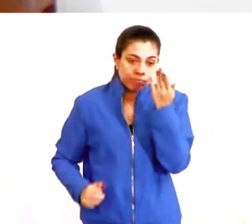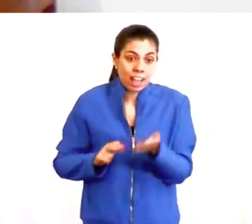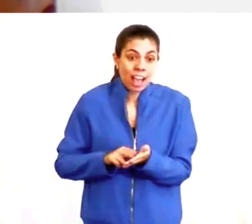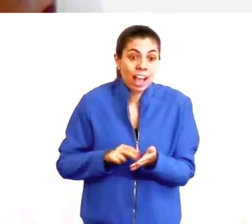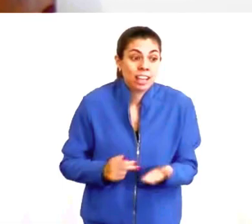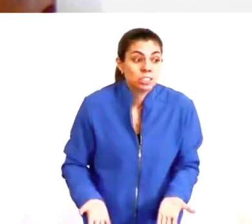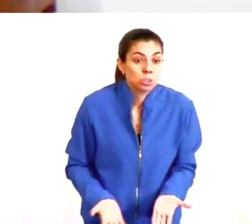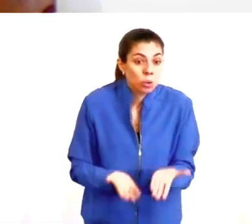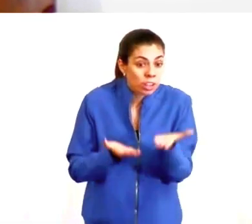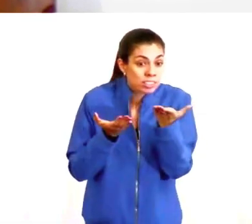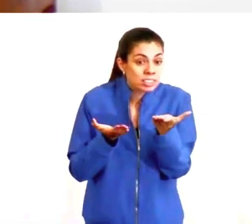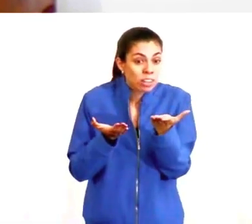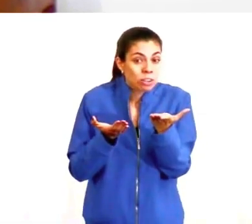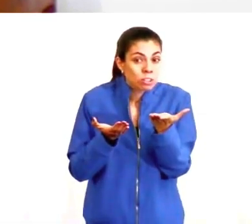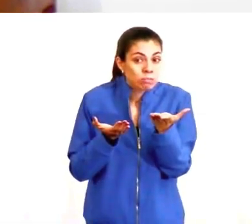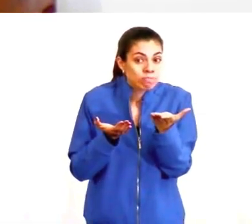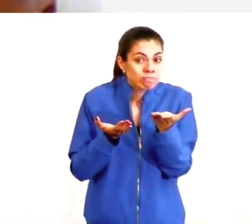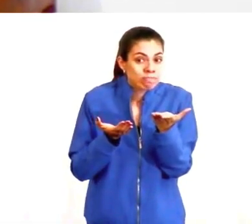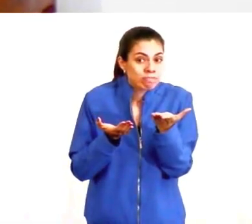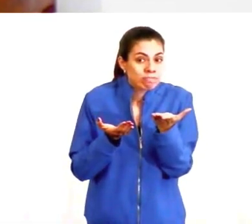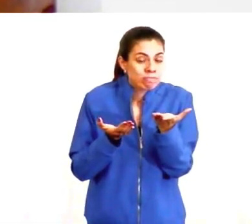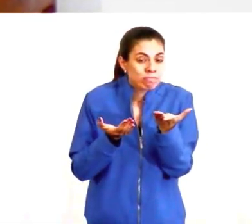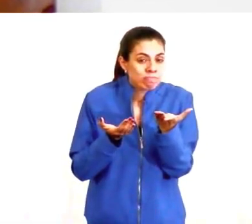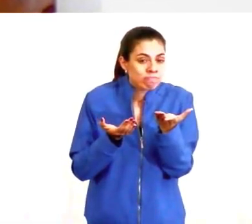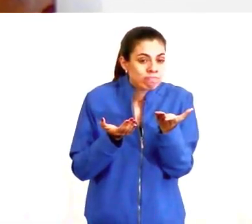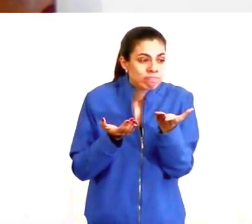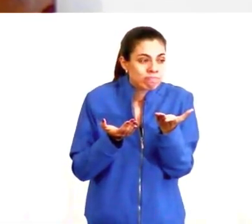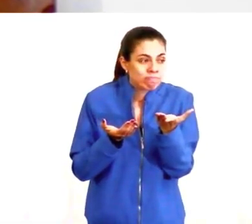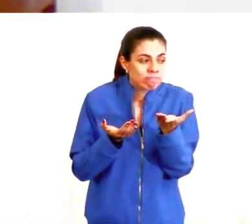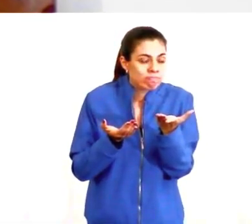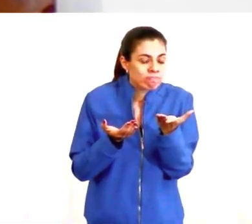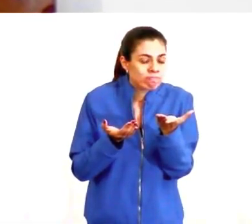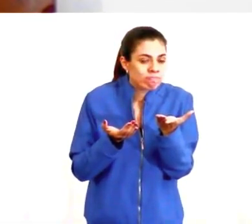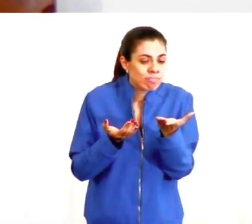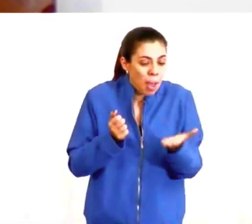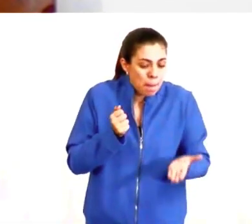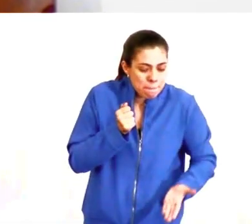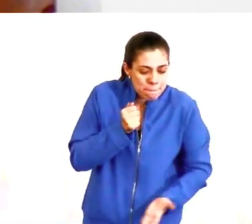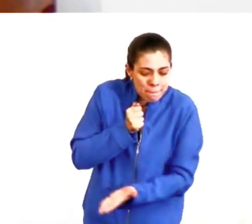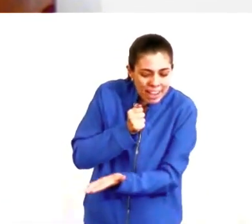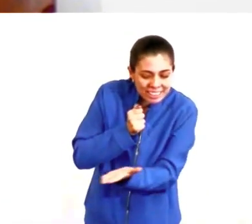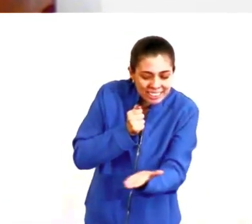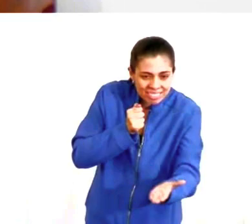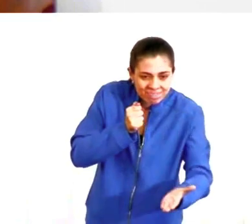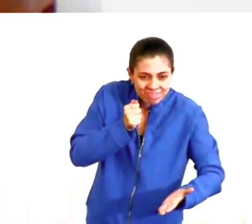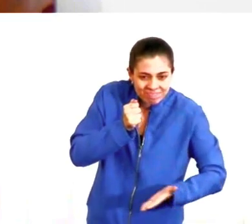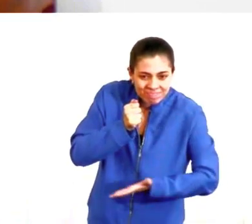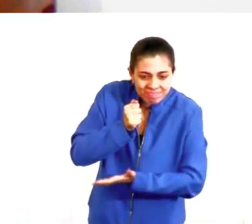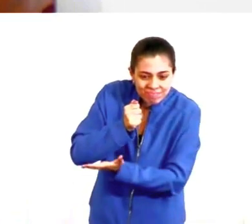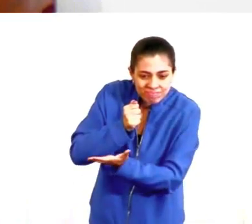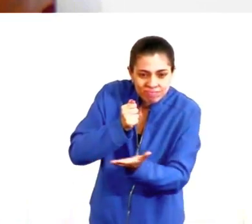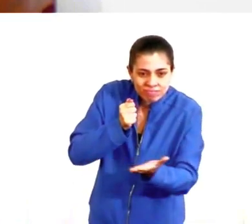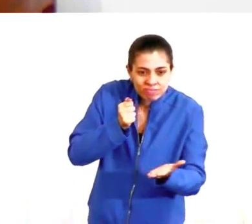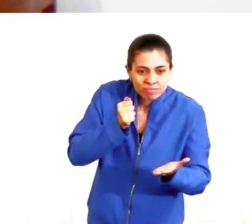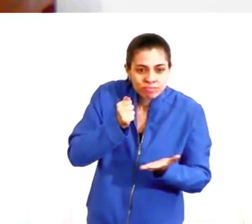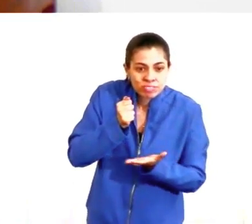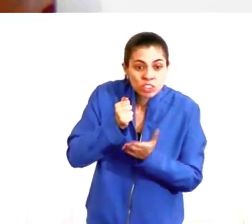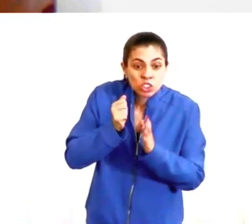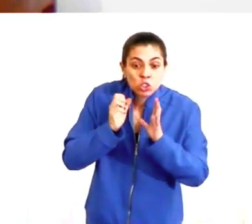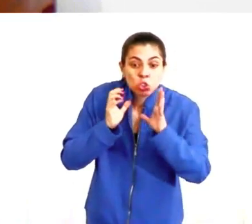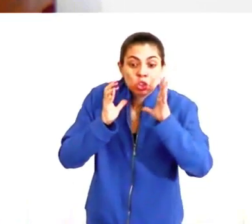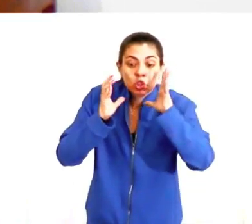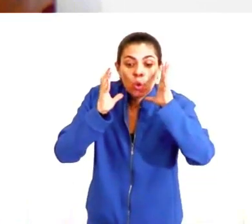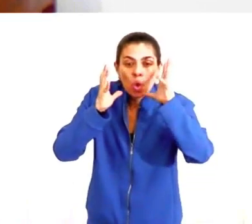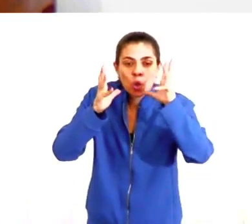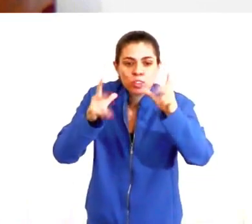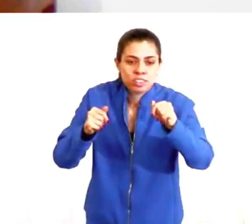dá o sentido, é desse fato que depende toda a afirmação do cristianismo ser o único caminho